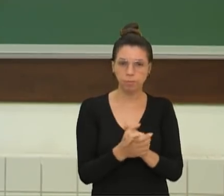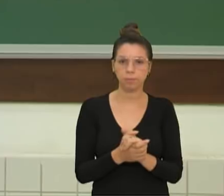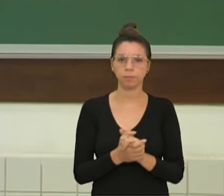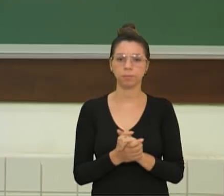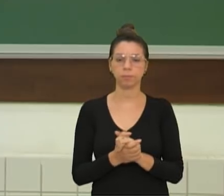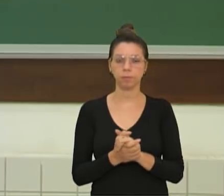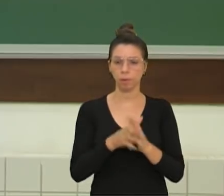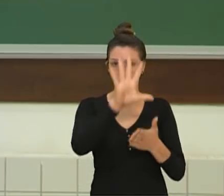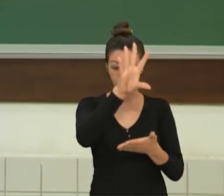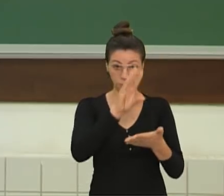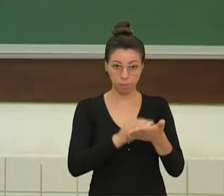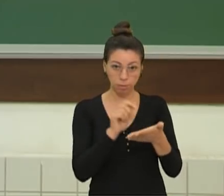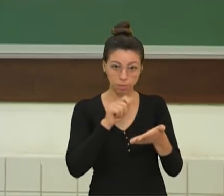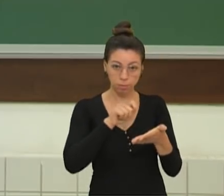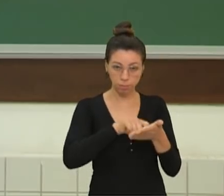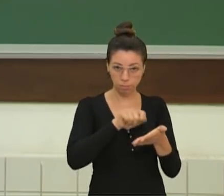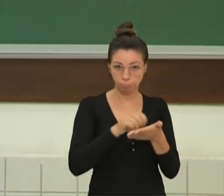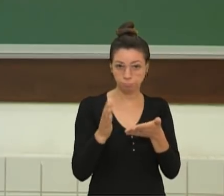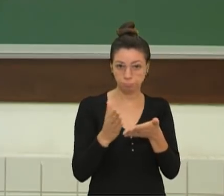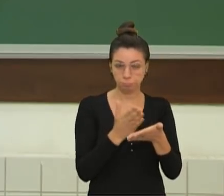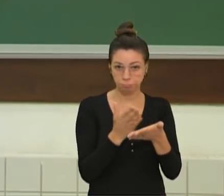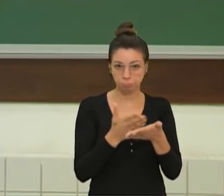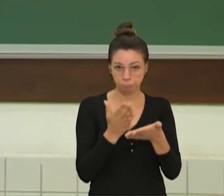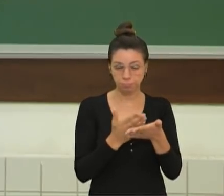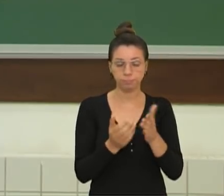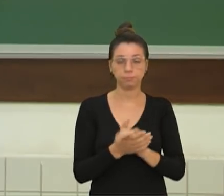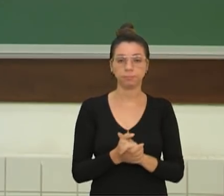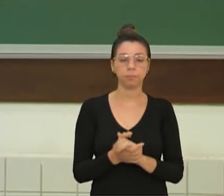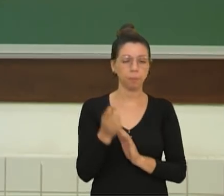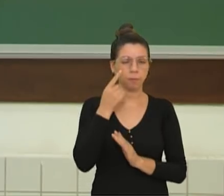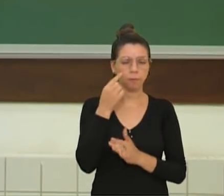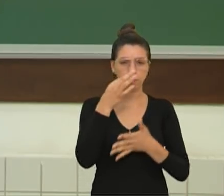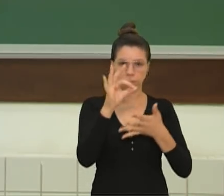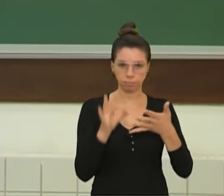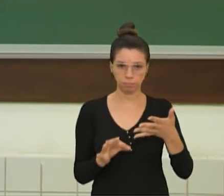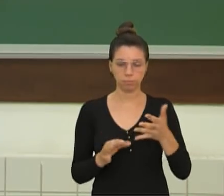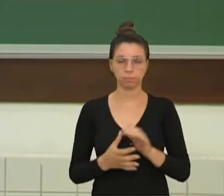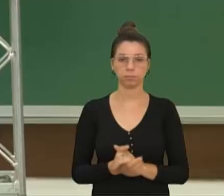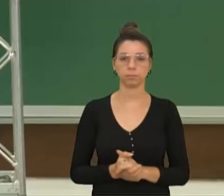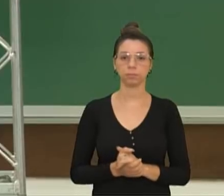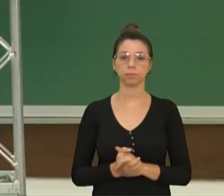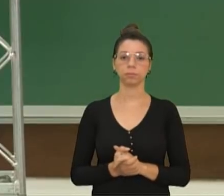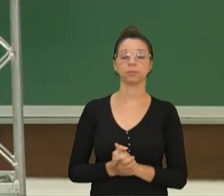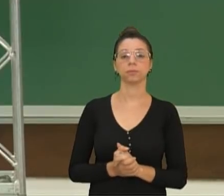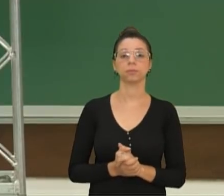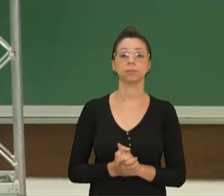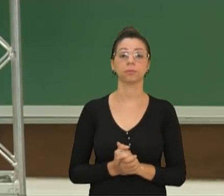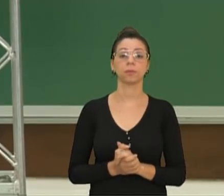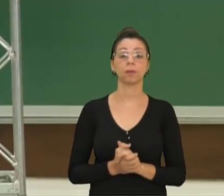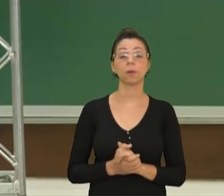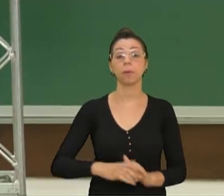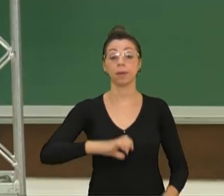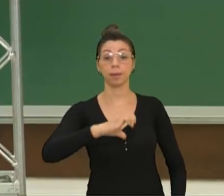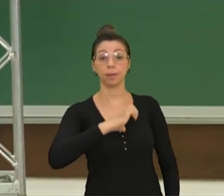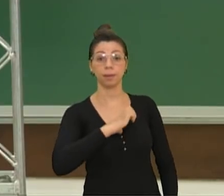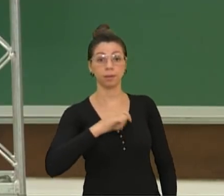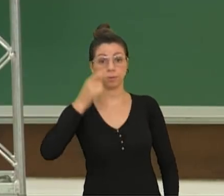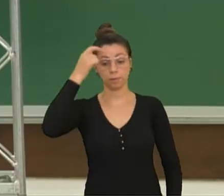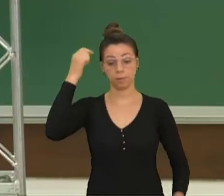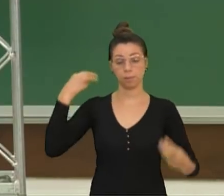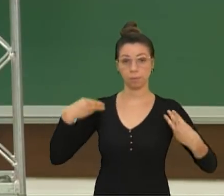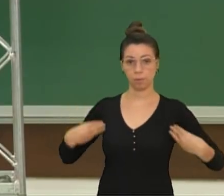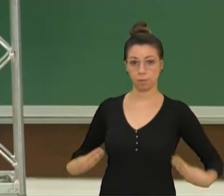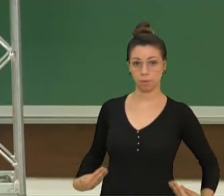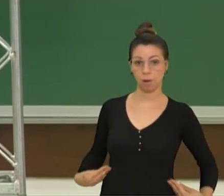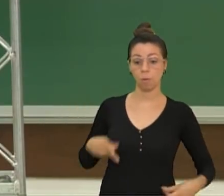copiaram no caderno, anotaram certinho os enunciados. Vamos ver qual que é a questão correta? Tá bom. O princípio ético e moral dos povos